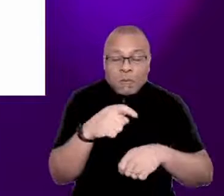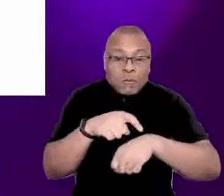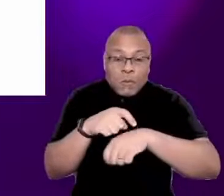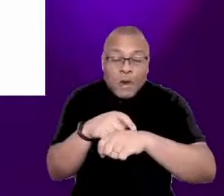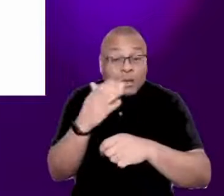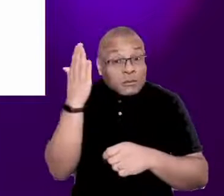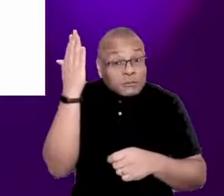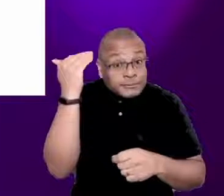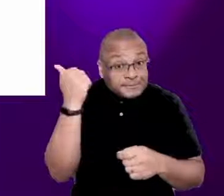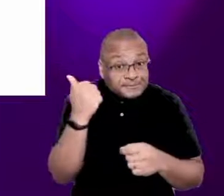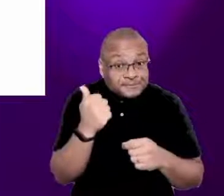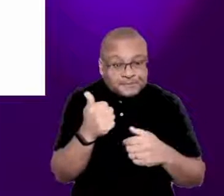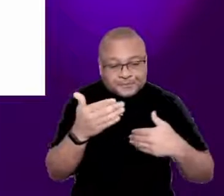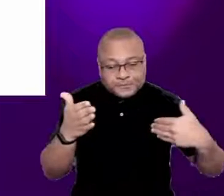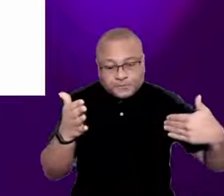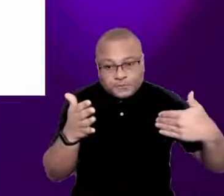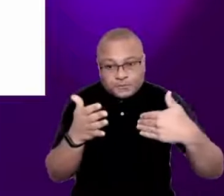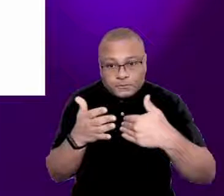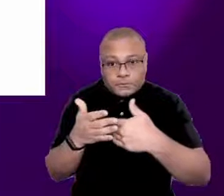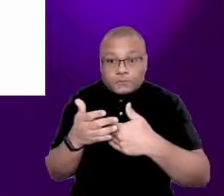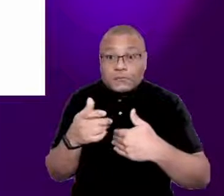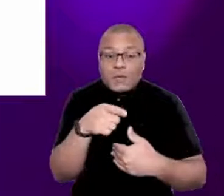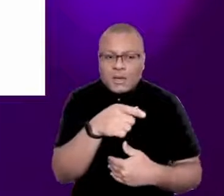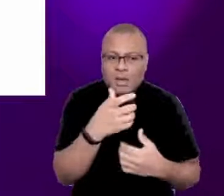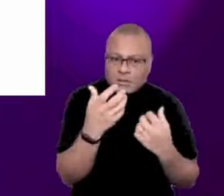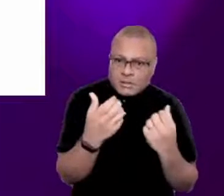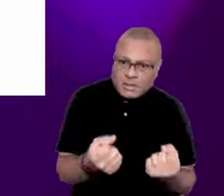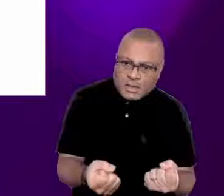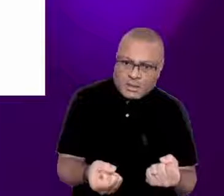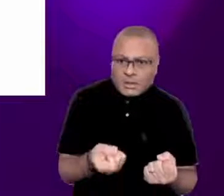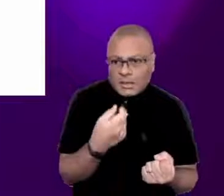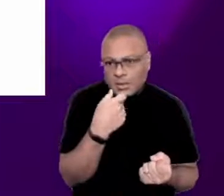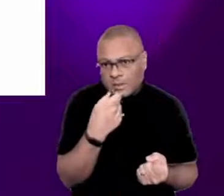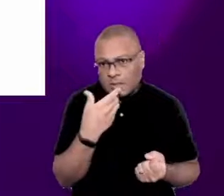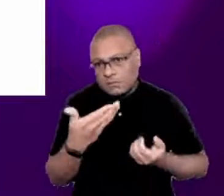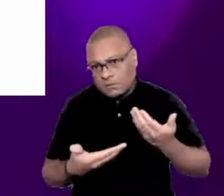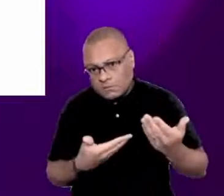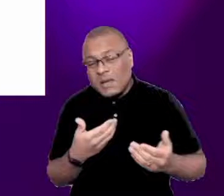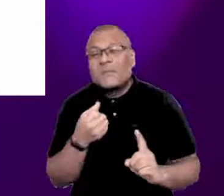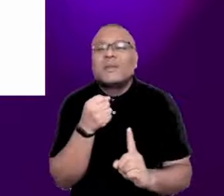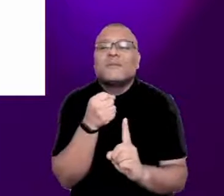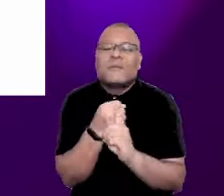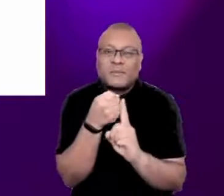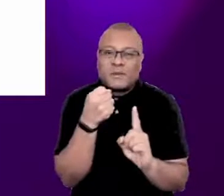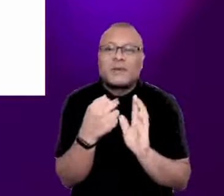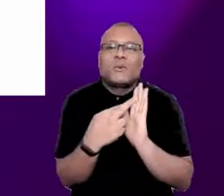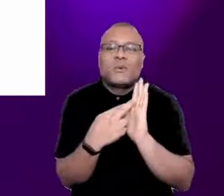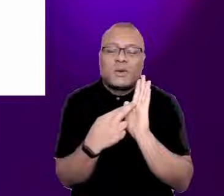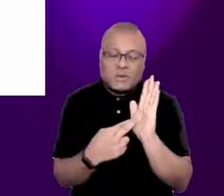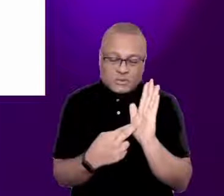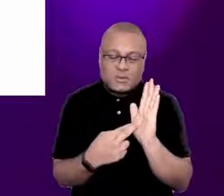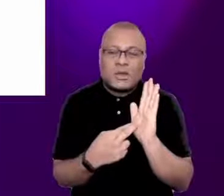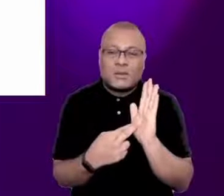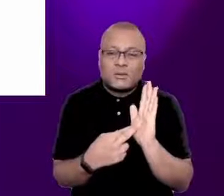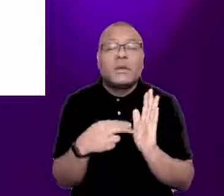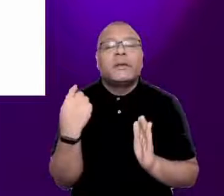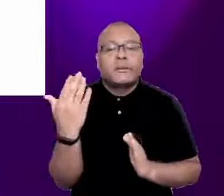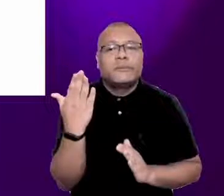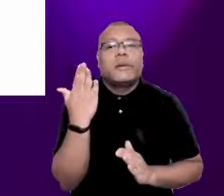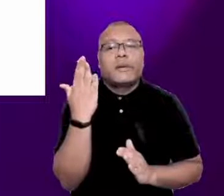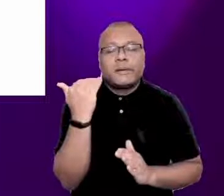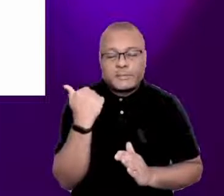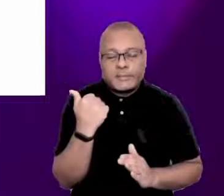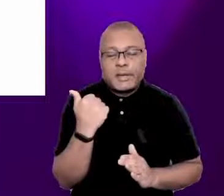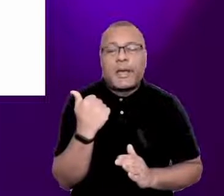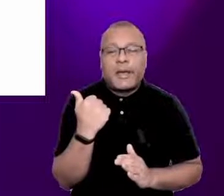momentos dessa trajetória, medir a adesão à terapêutica, porque vai impactar no resultado final, e isso a gente sabe que a